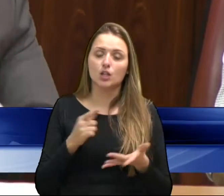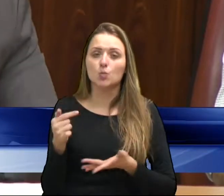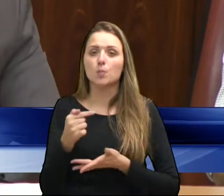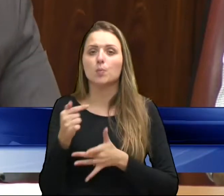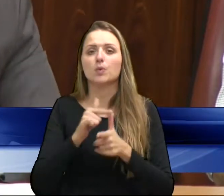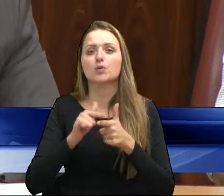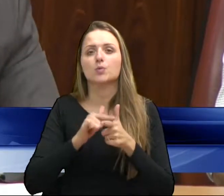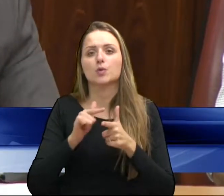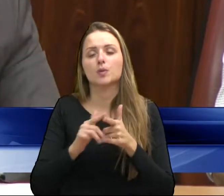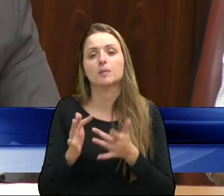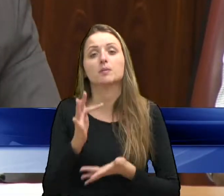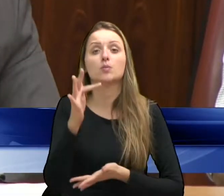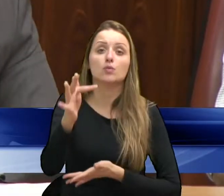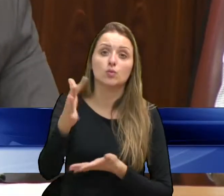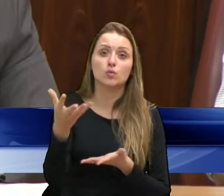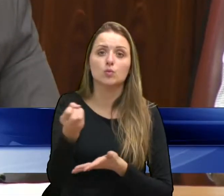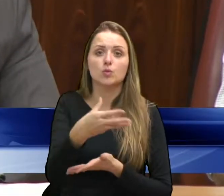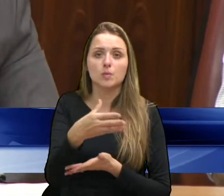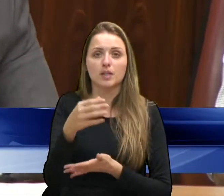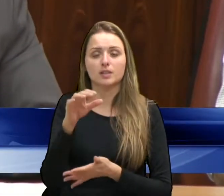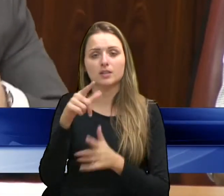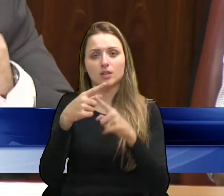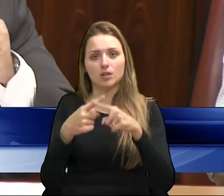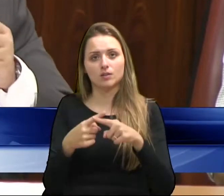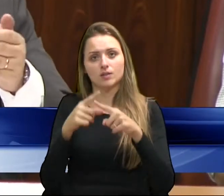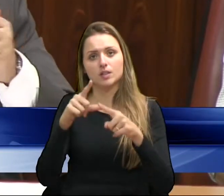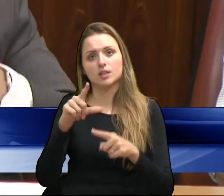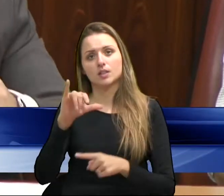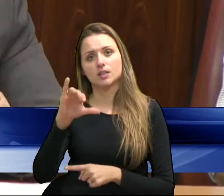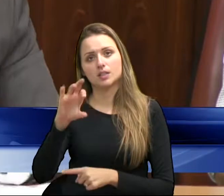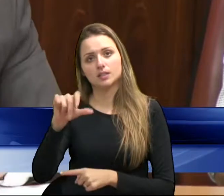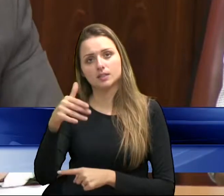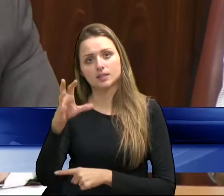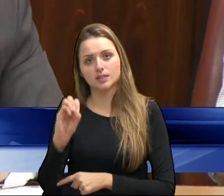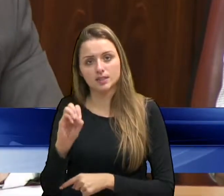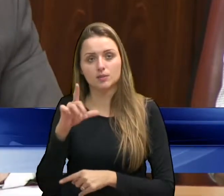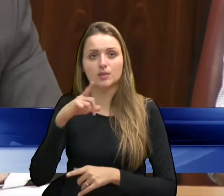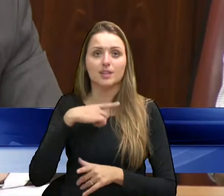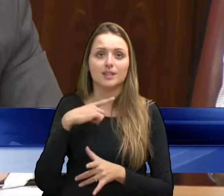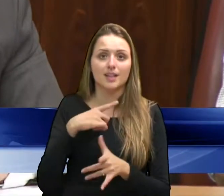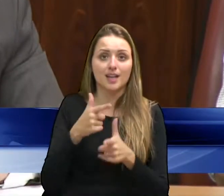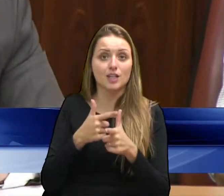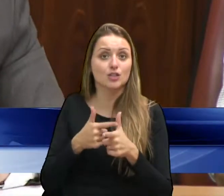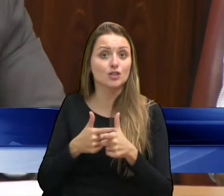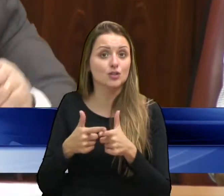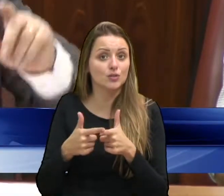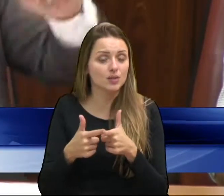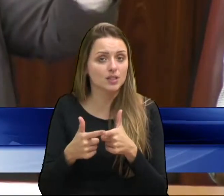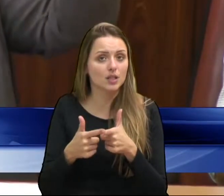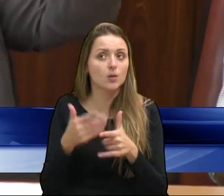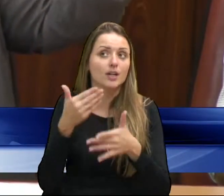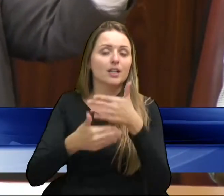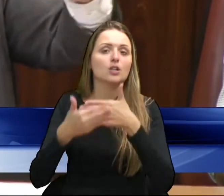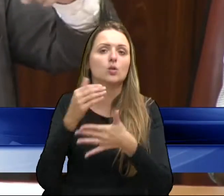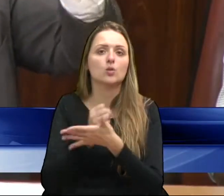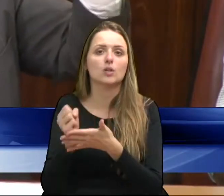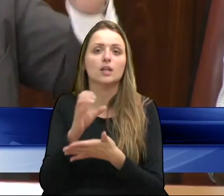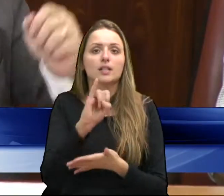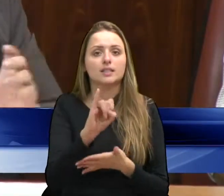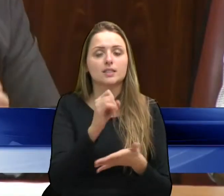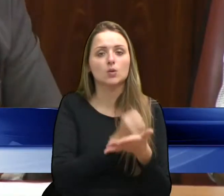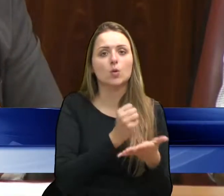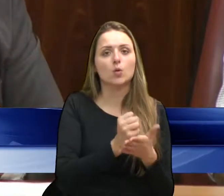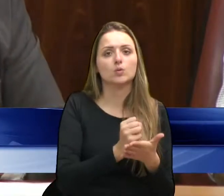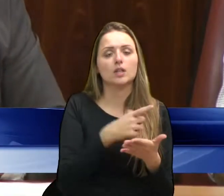futuro na licitação, né? Que seja a outorga diluída ao longo do contrato. Caso o contrato tenha 15 anos e lá no